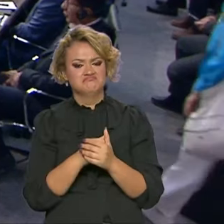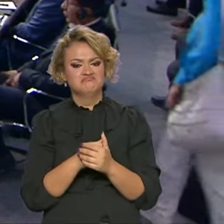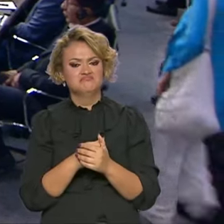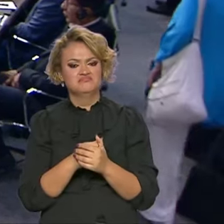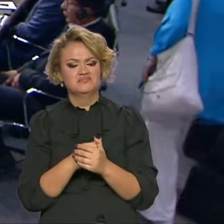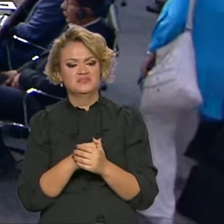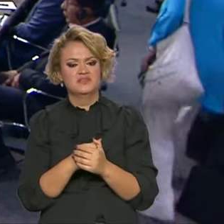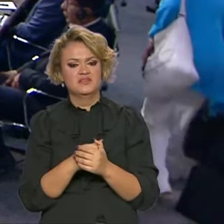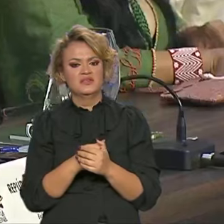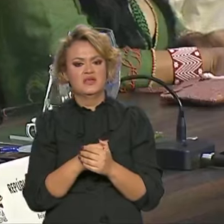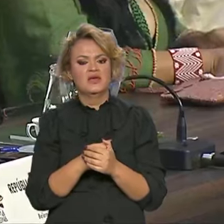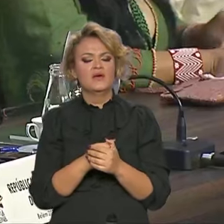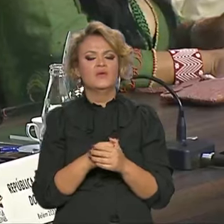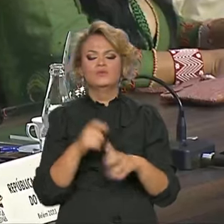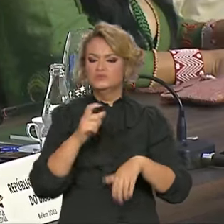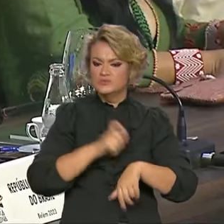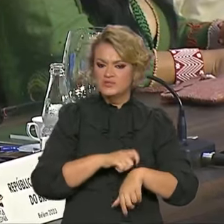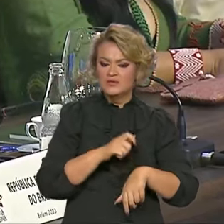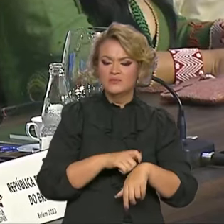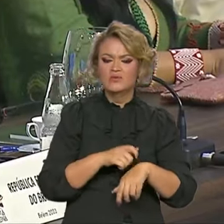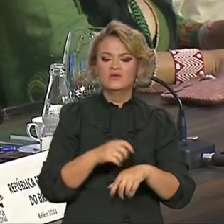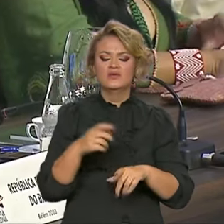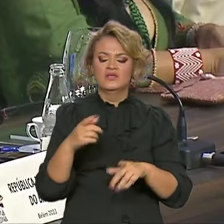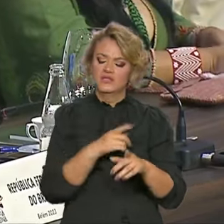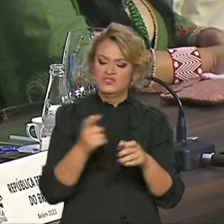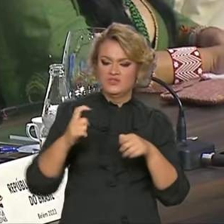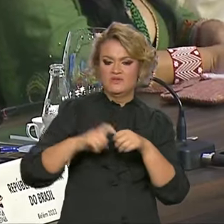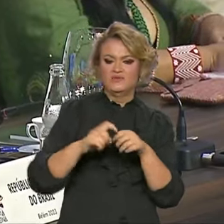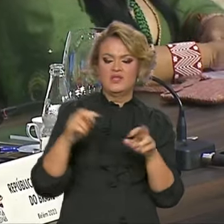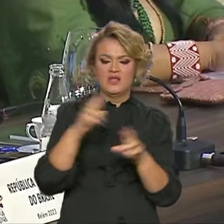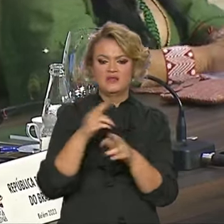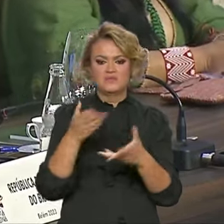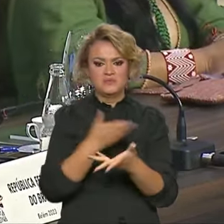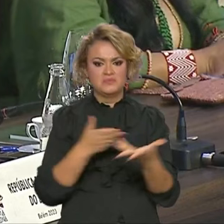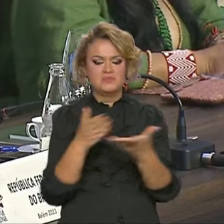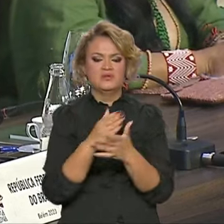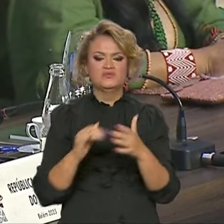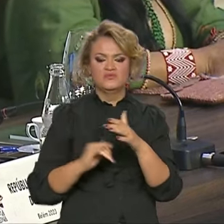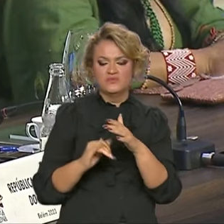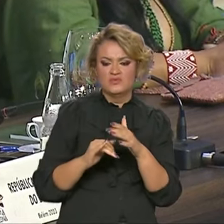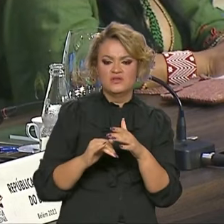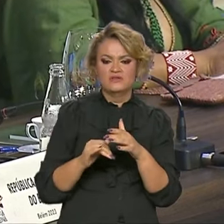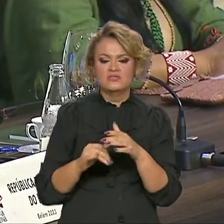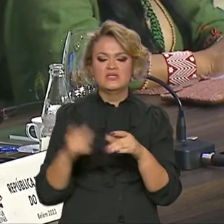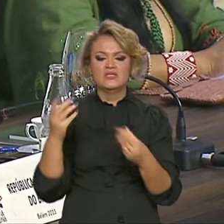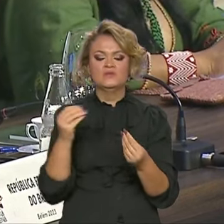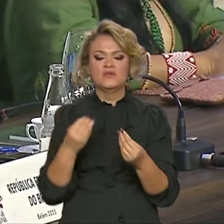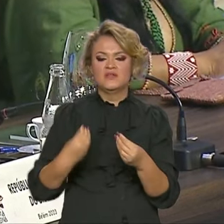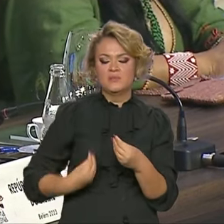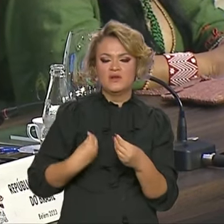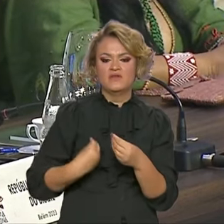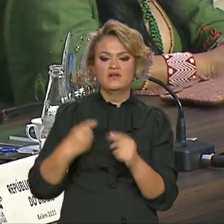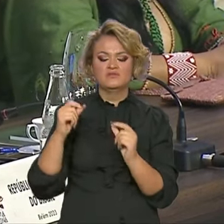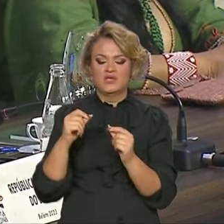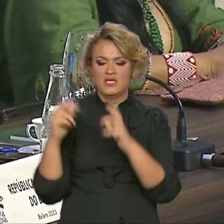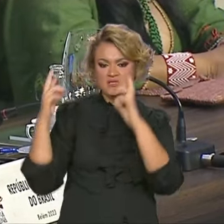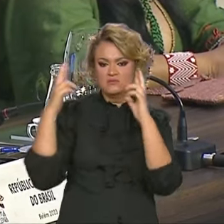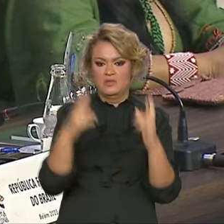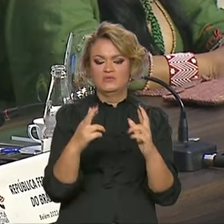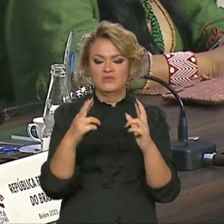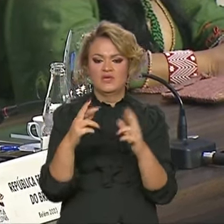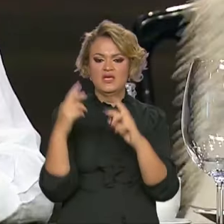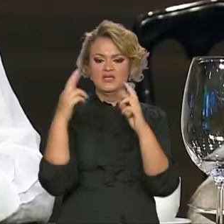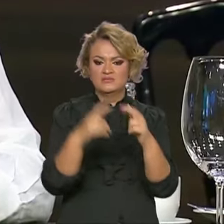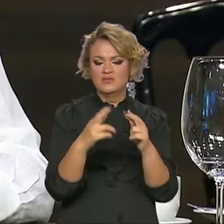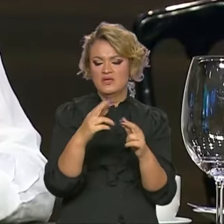tempo retomado das relações institucionais internacionais, em que prevalece o respeito